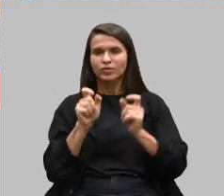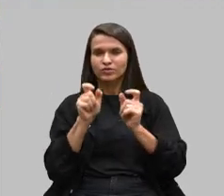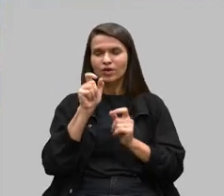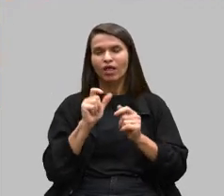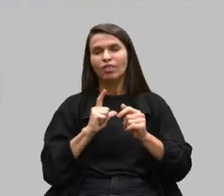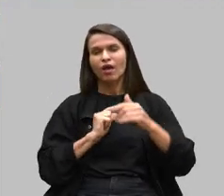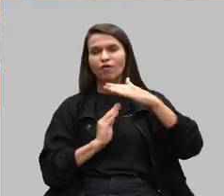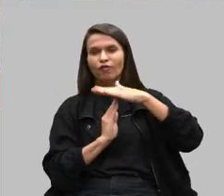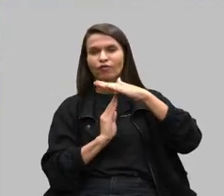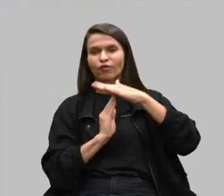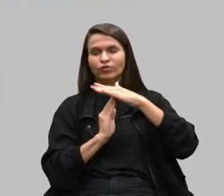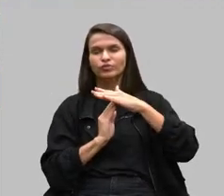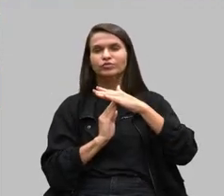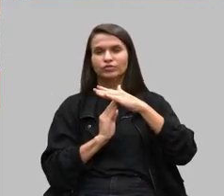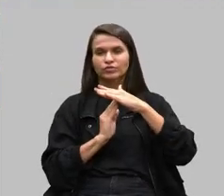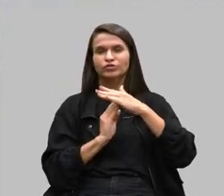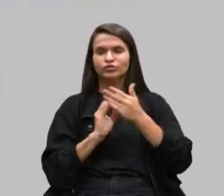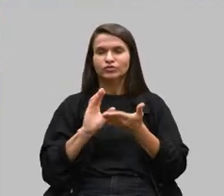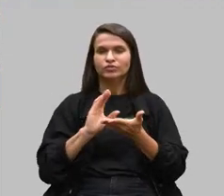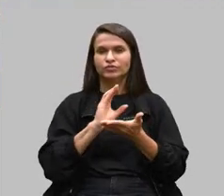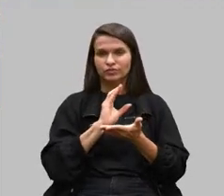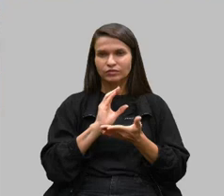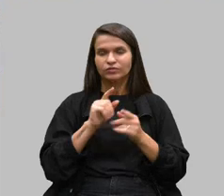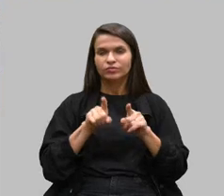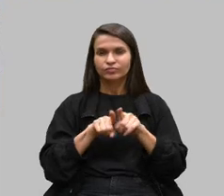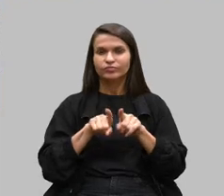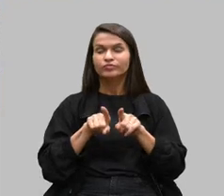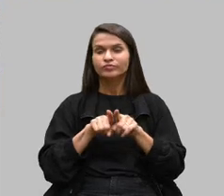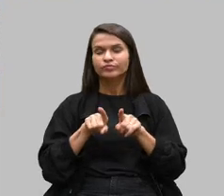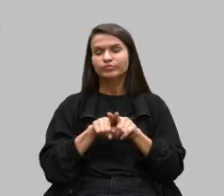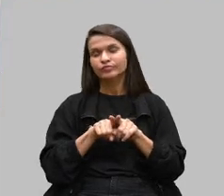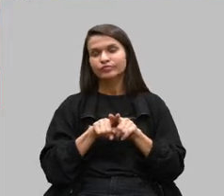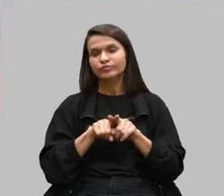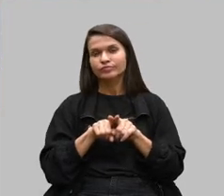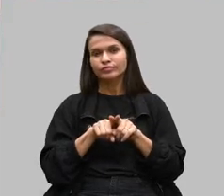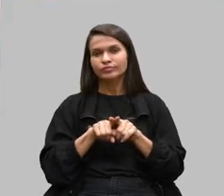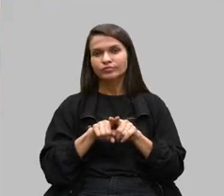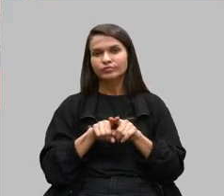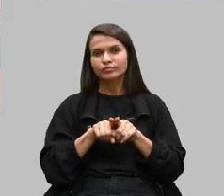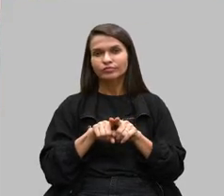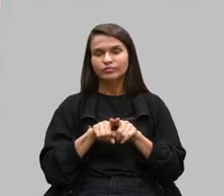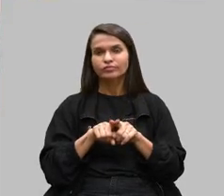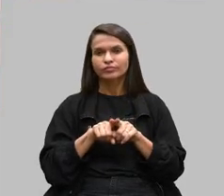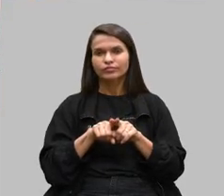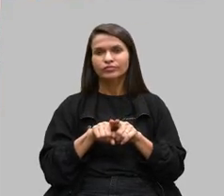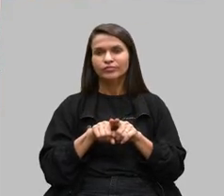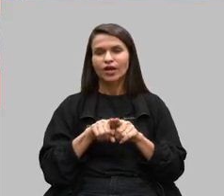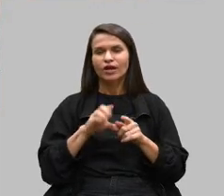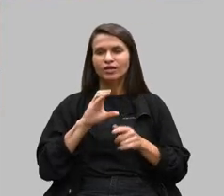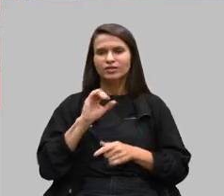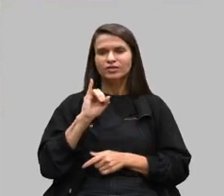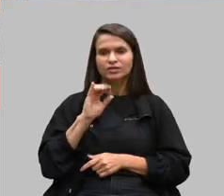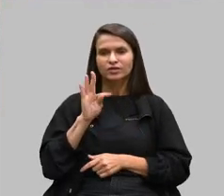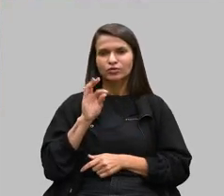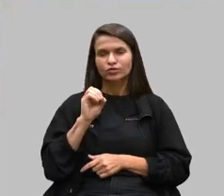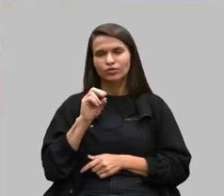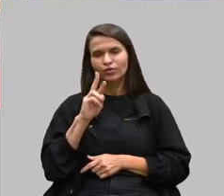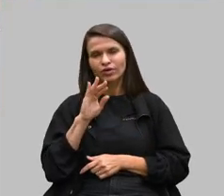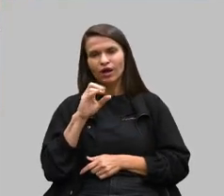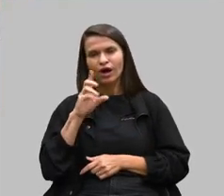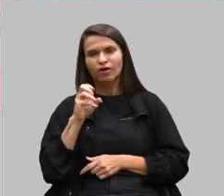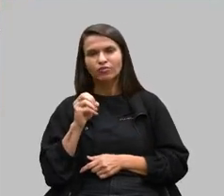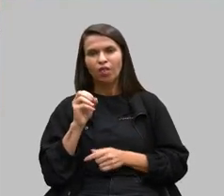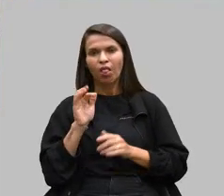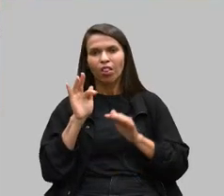ele é conhecido como cinturão v jalis e a e o cinturão lá vai se acabando o povo não tá